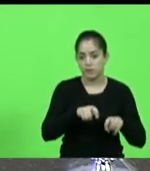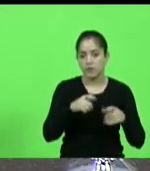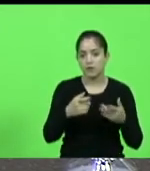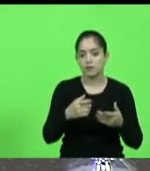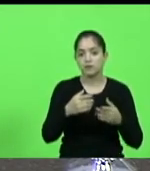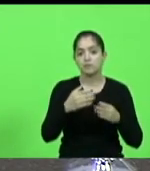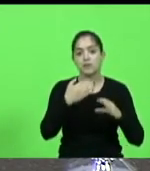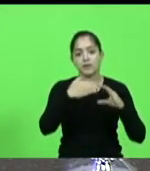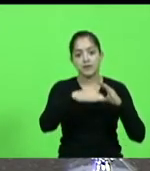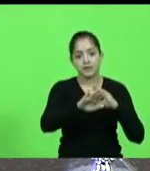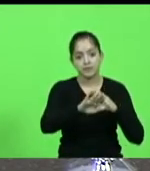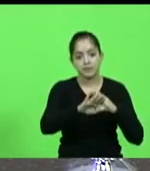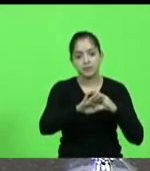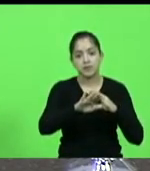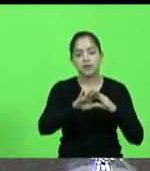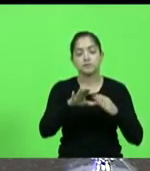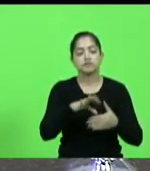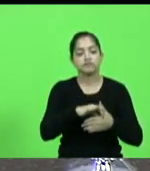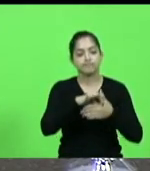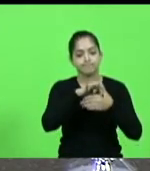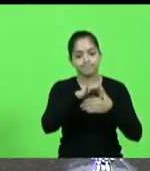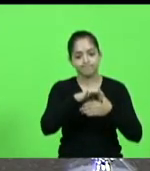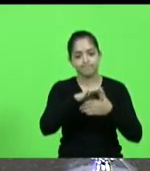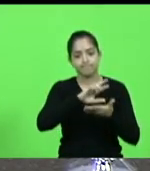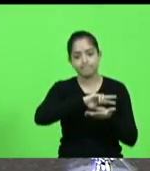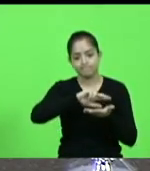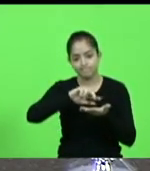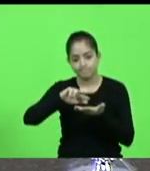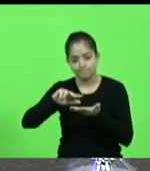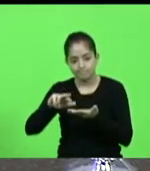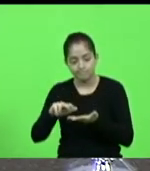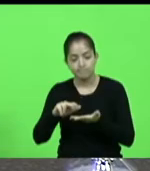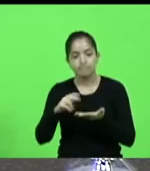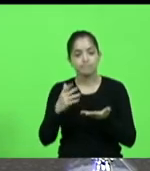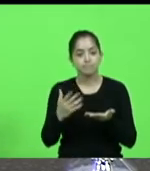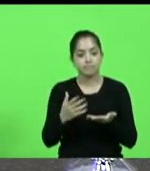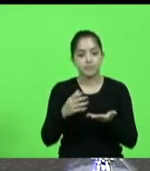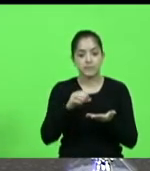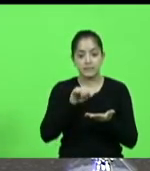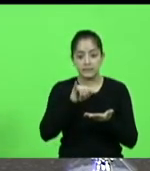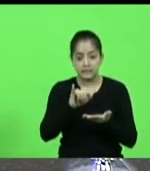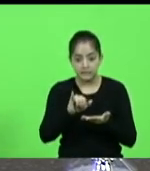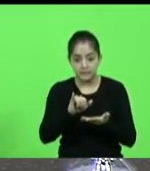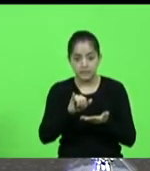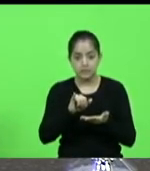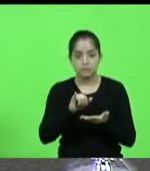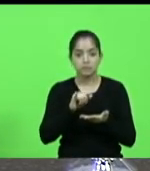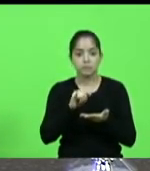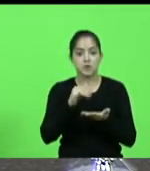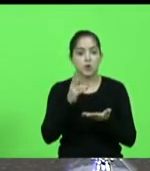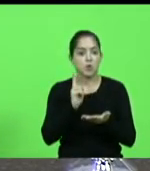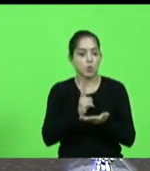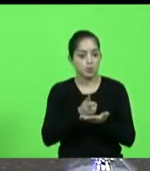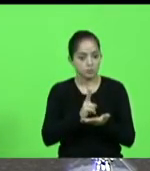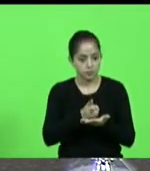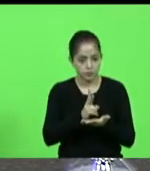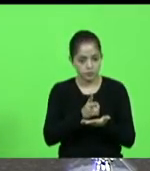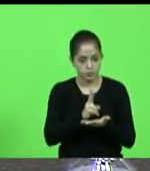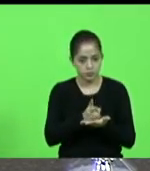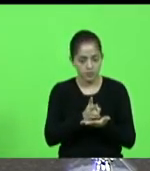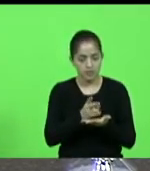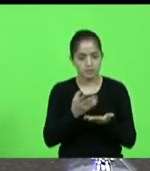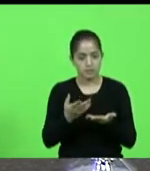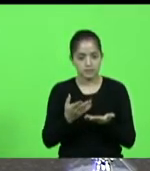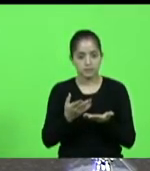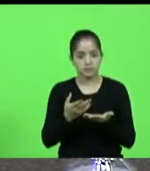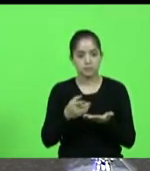diversas autoridades catarinenses, advertiu que, se persistisse o entendimento exarado na